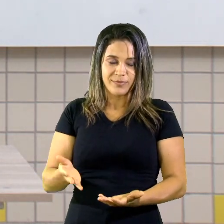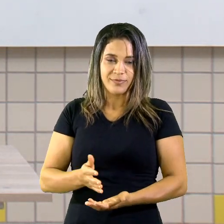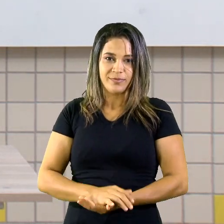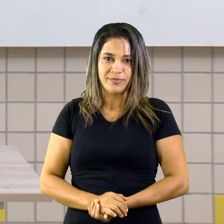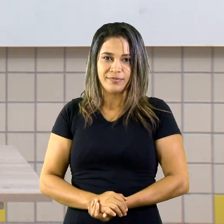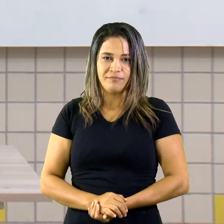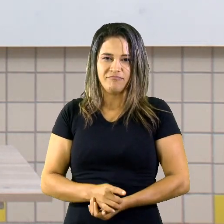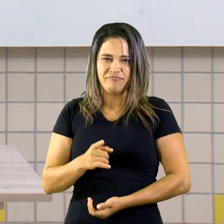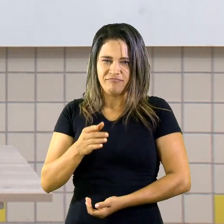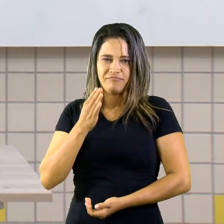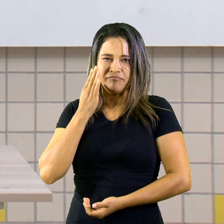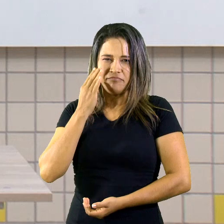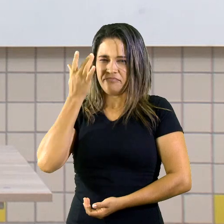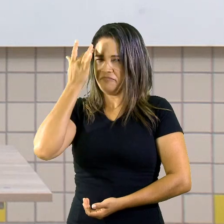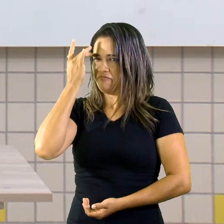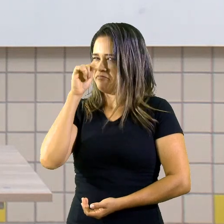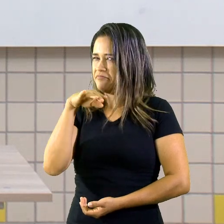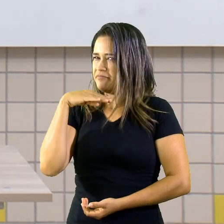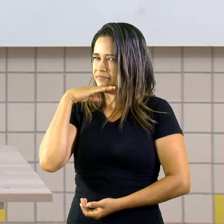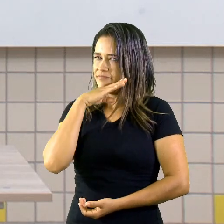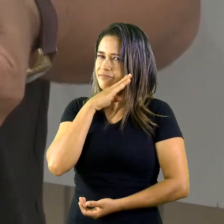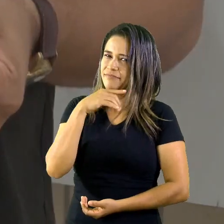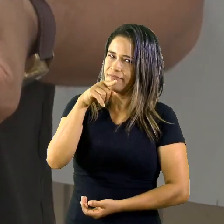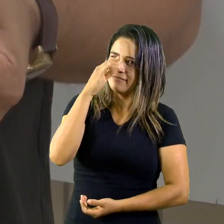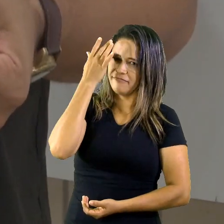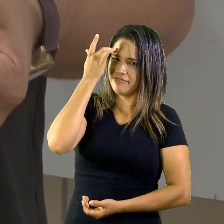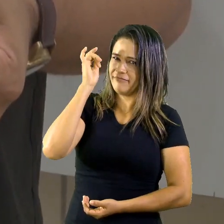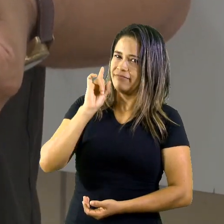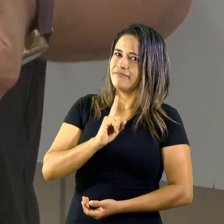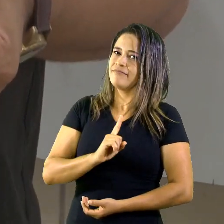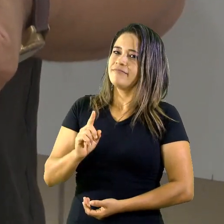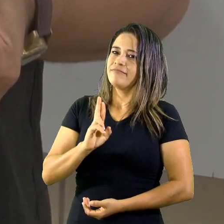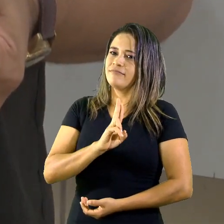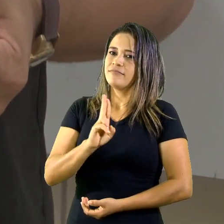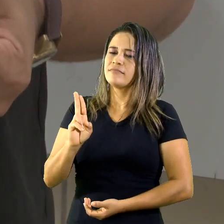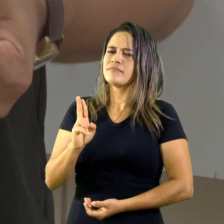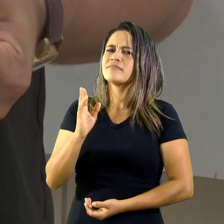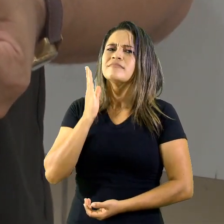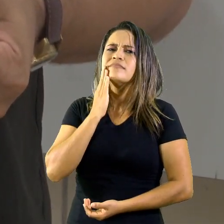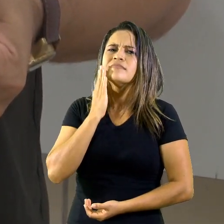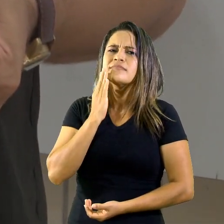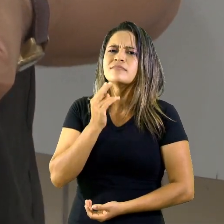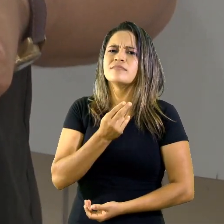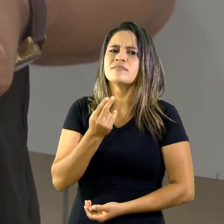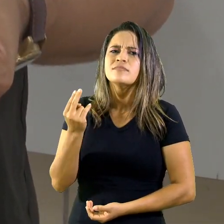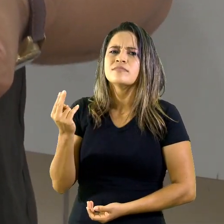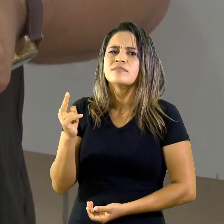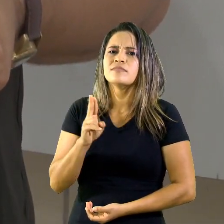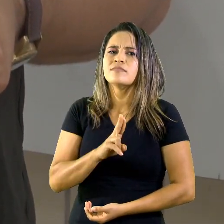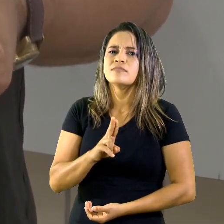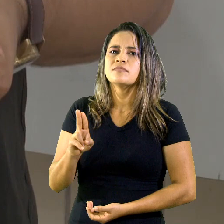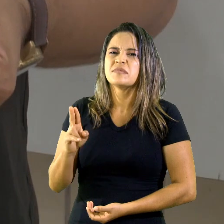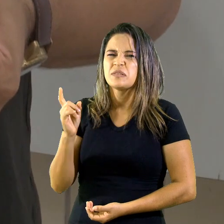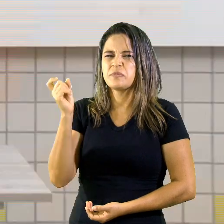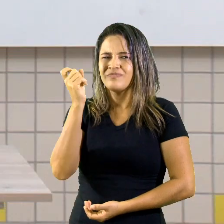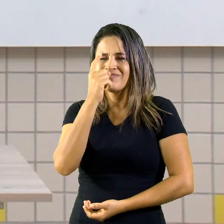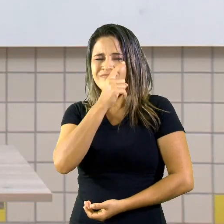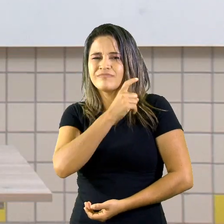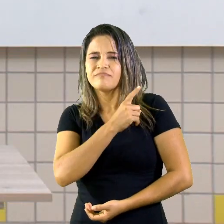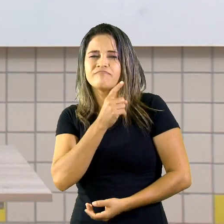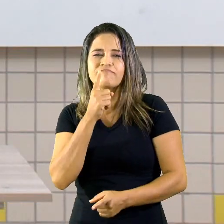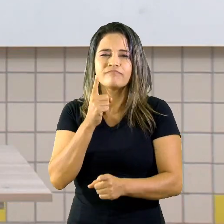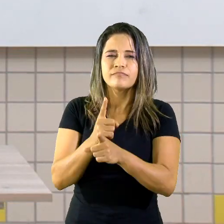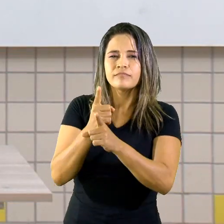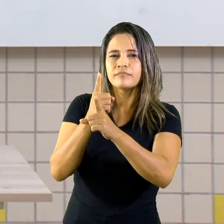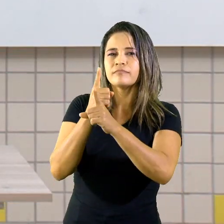Essa daqui eu acho que vocês não vão saber o nome dela. Quem sabe o nome dessa figura? Ela é um pouco mais difícil da gente